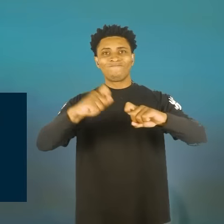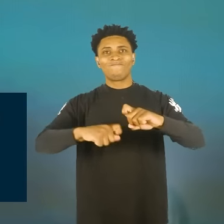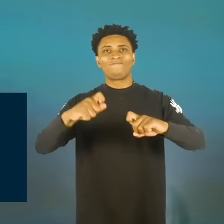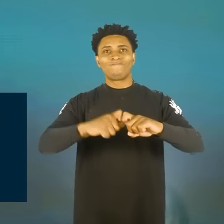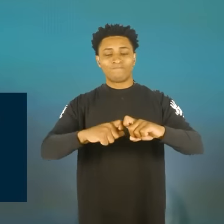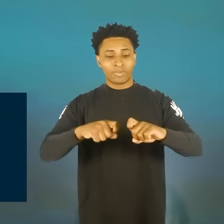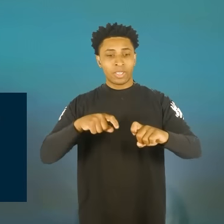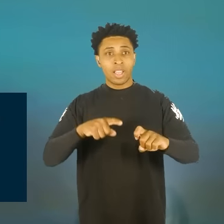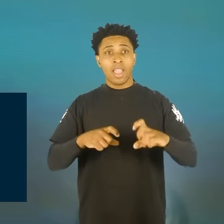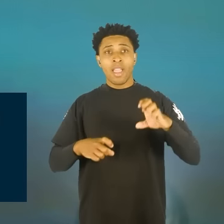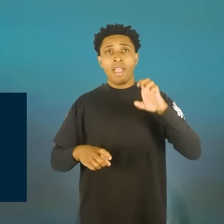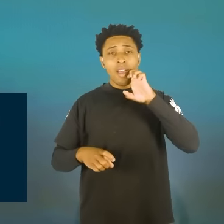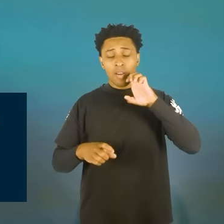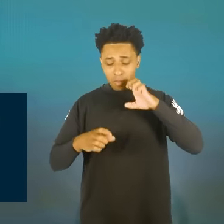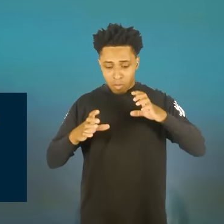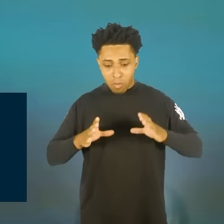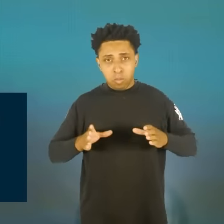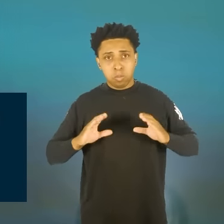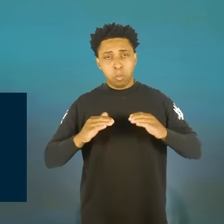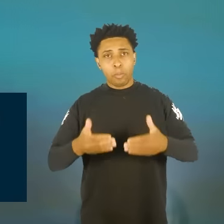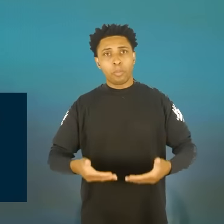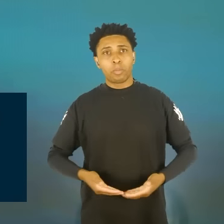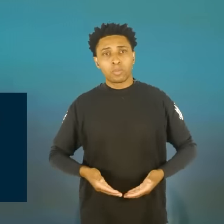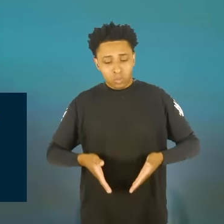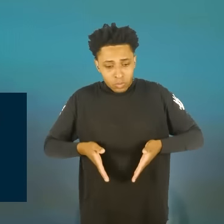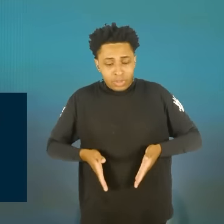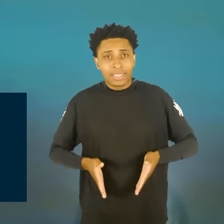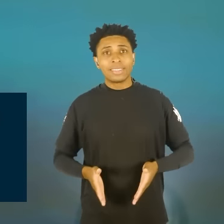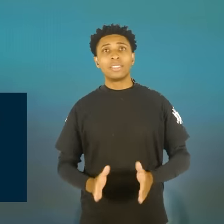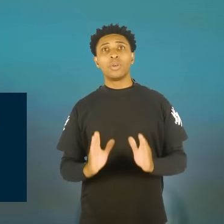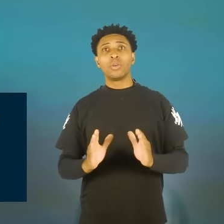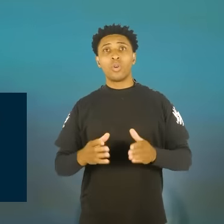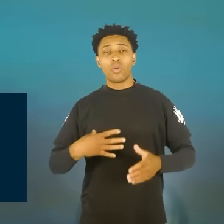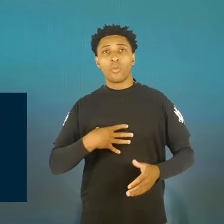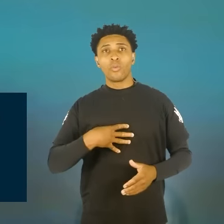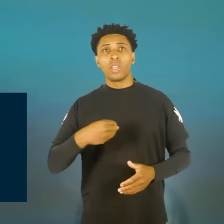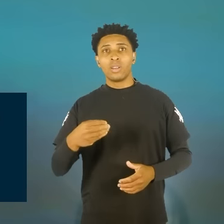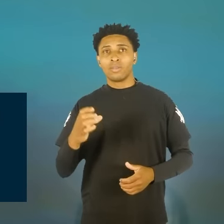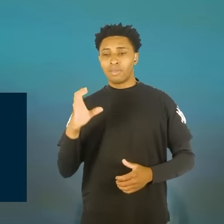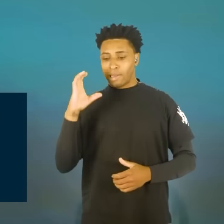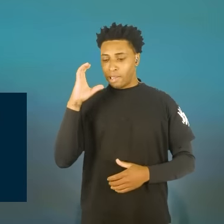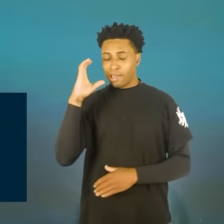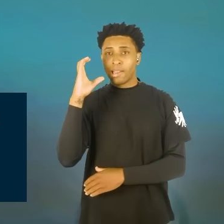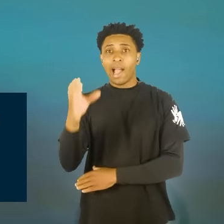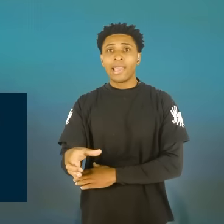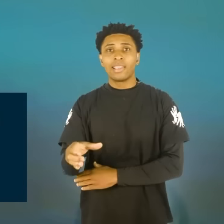Ela engravidou e deu à luz Caim. Ela disse: tive